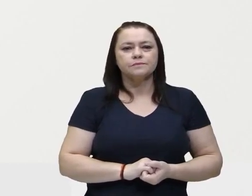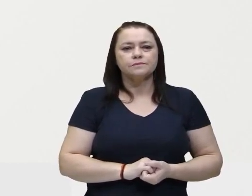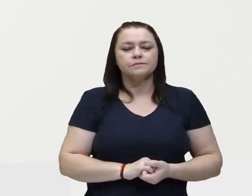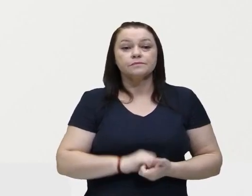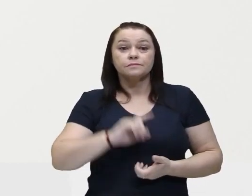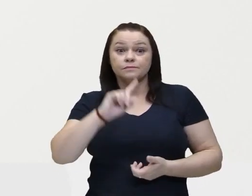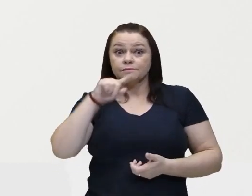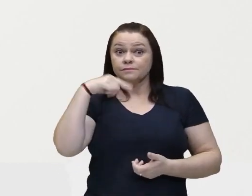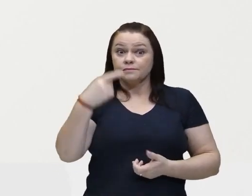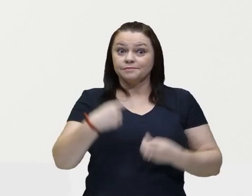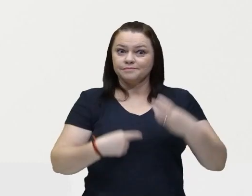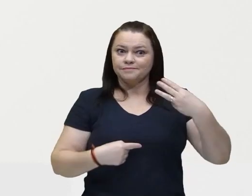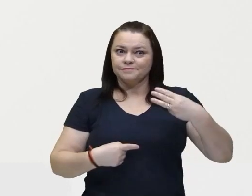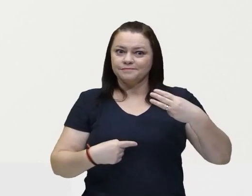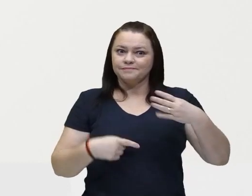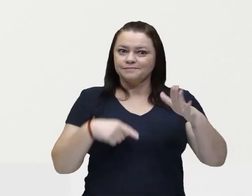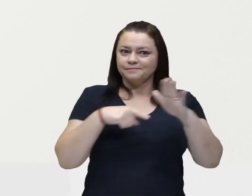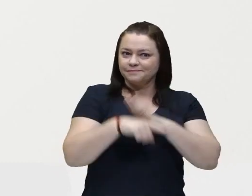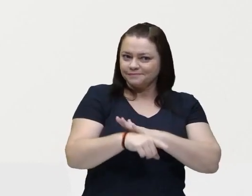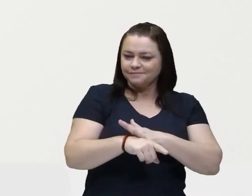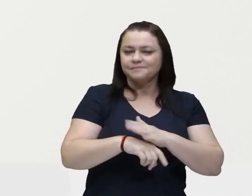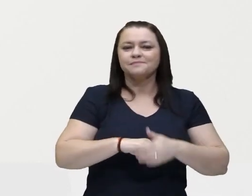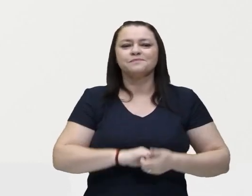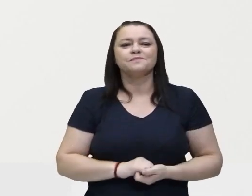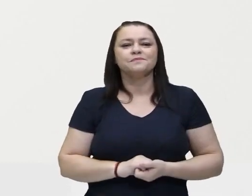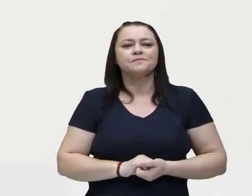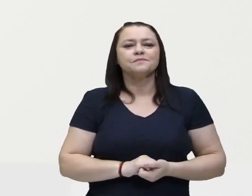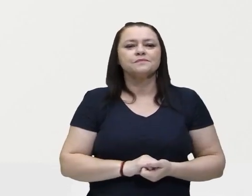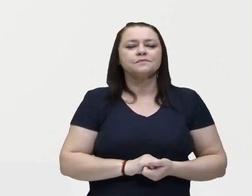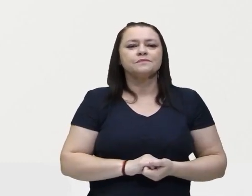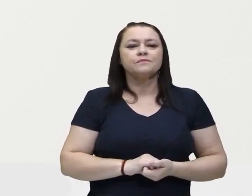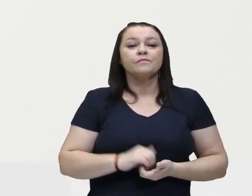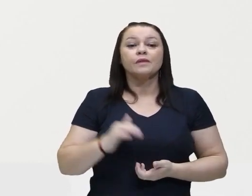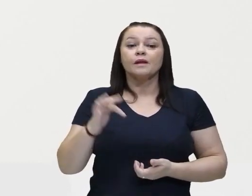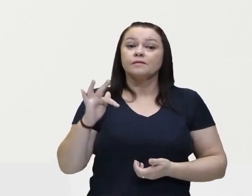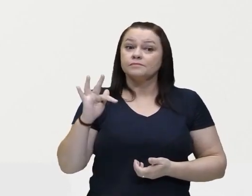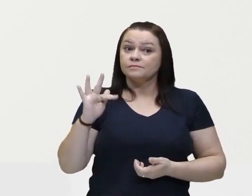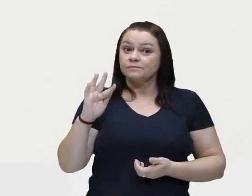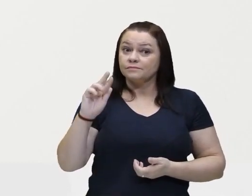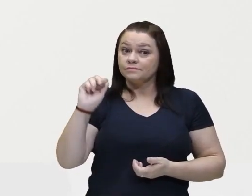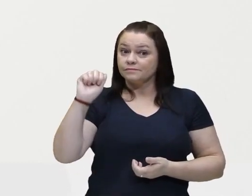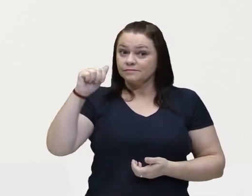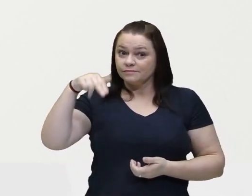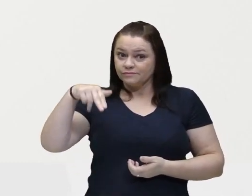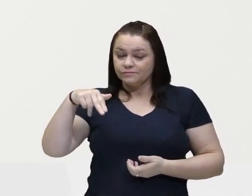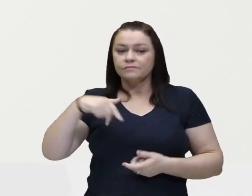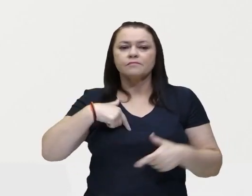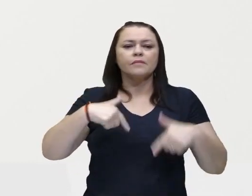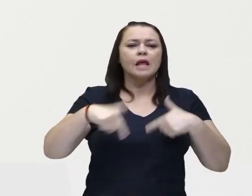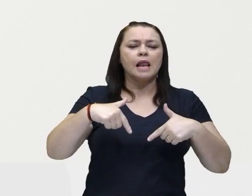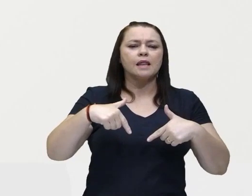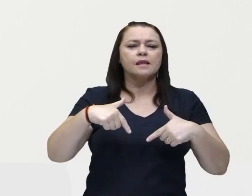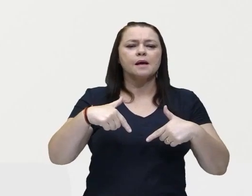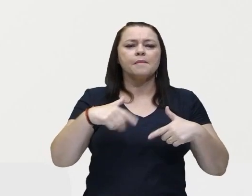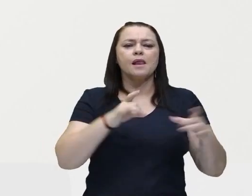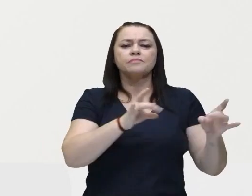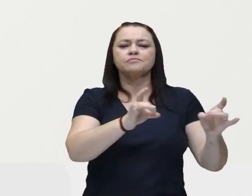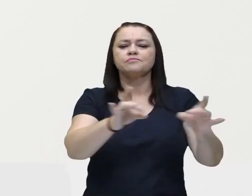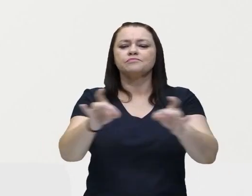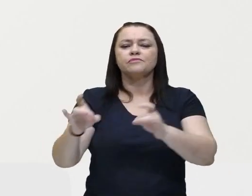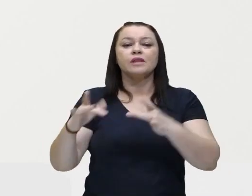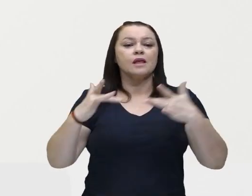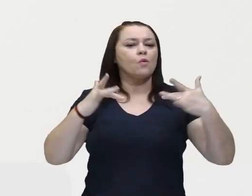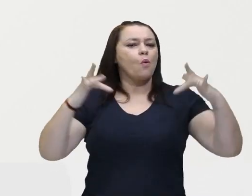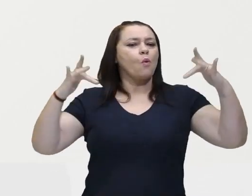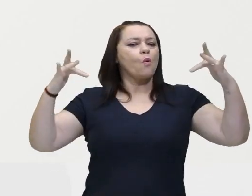Vamos ao nosso próximo exercitando. Bom, a Fran trabalha com venda de ouro em sua